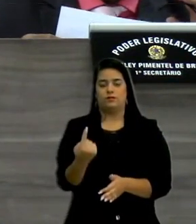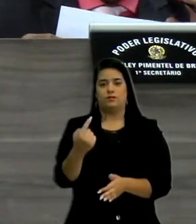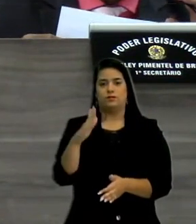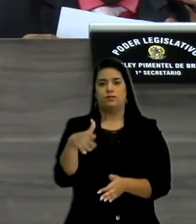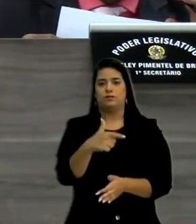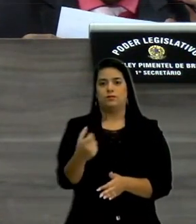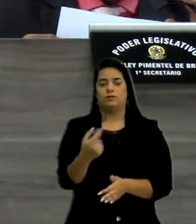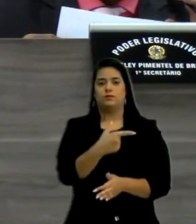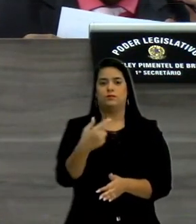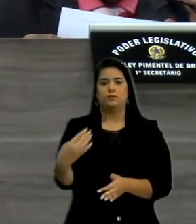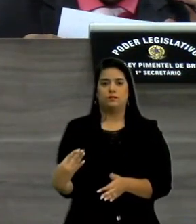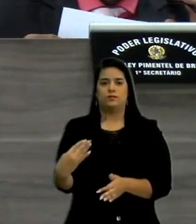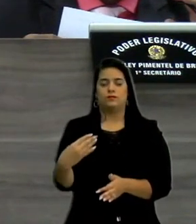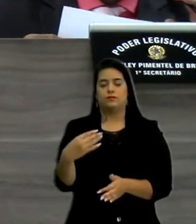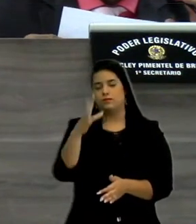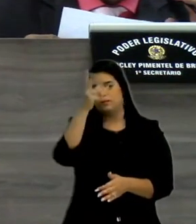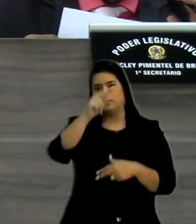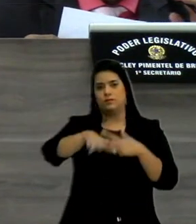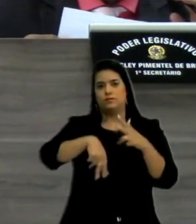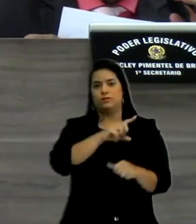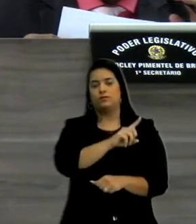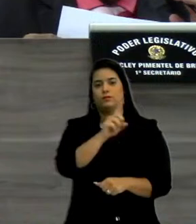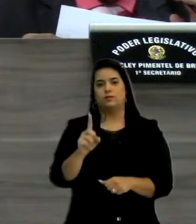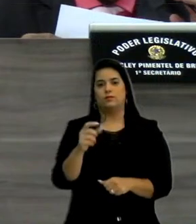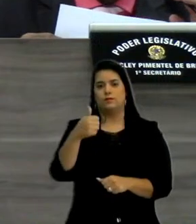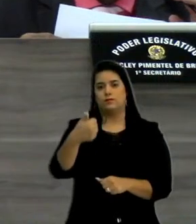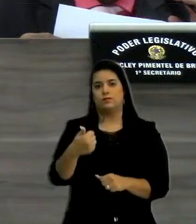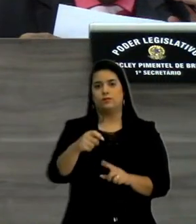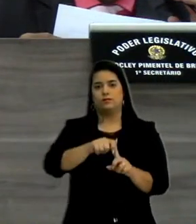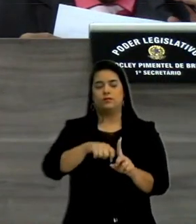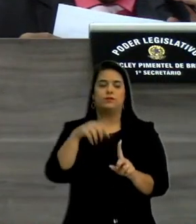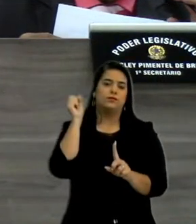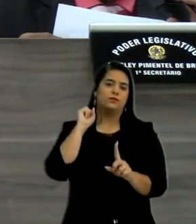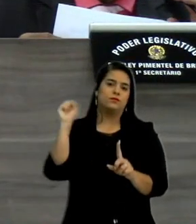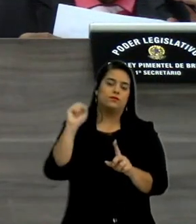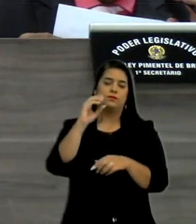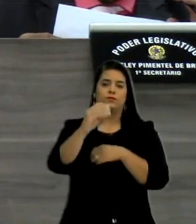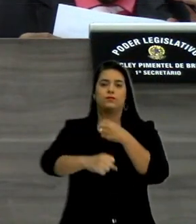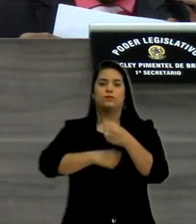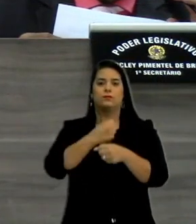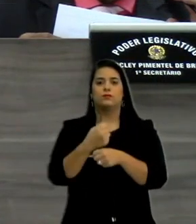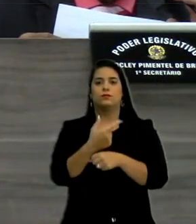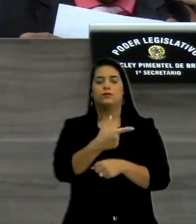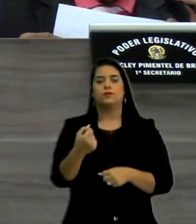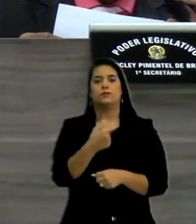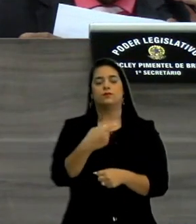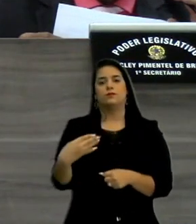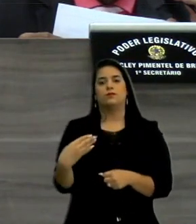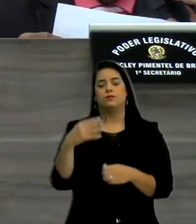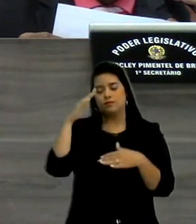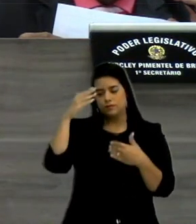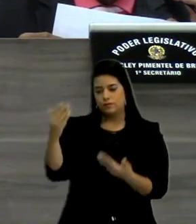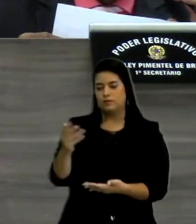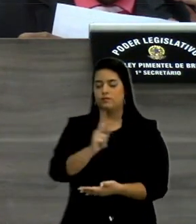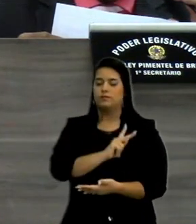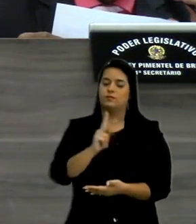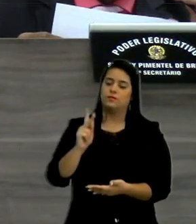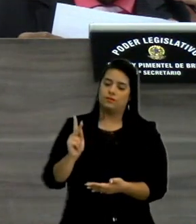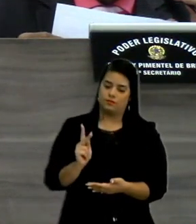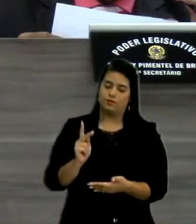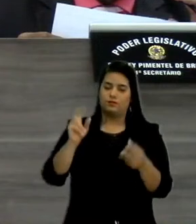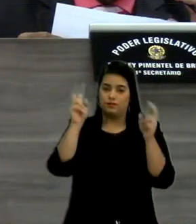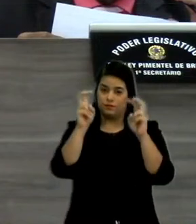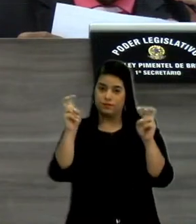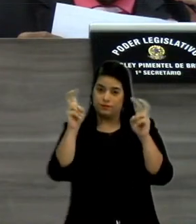041/2024, somente Duna, 1º de abril de 2024. Excelentíssimo senhor presidente da Câmara Municipal de Somente Duna.